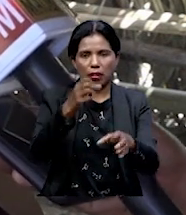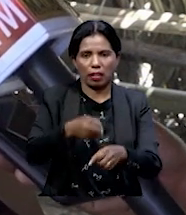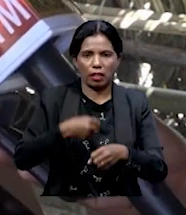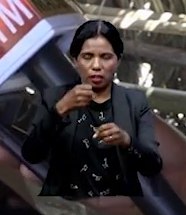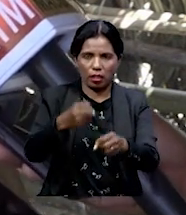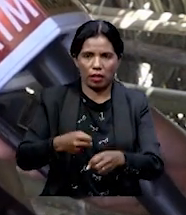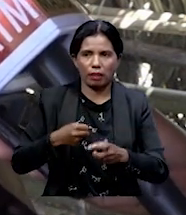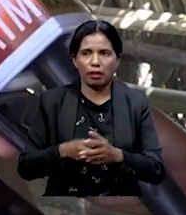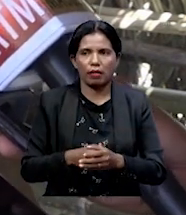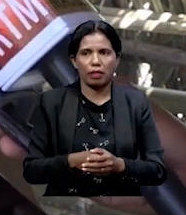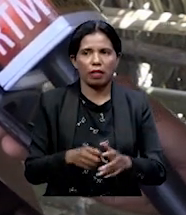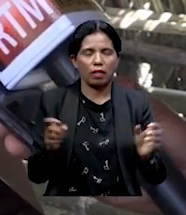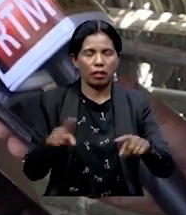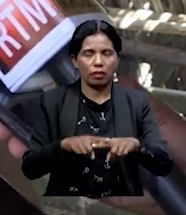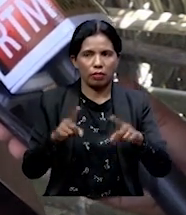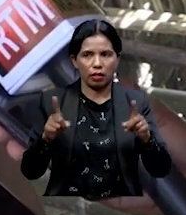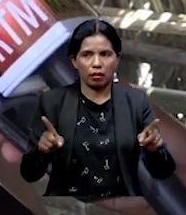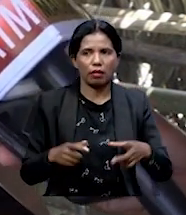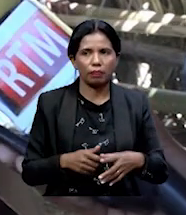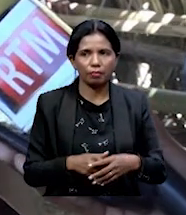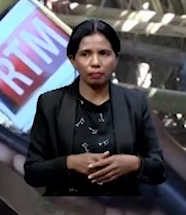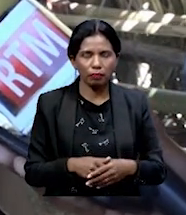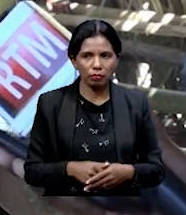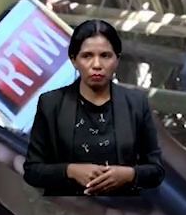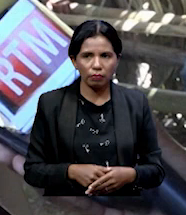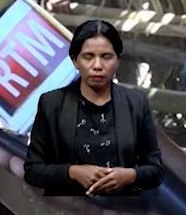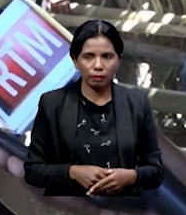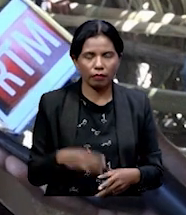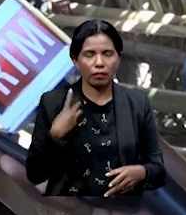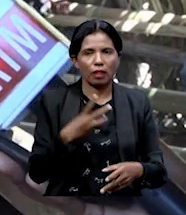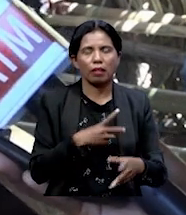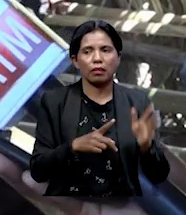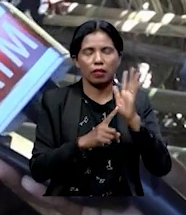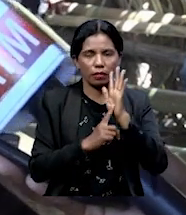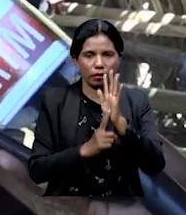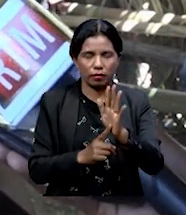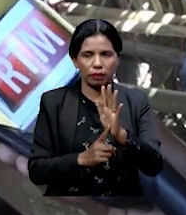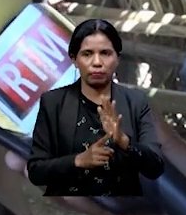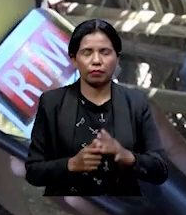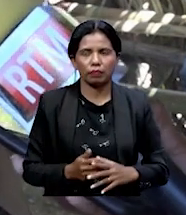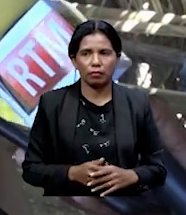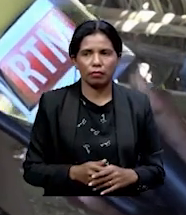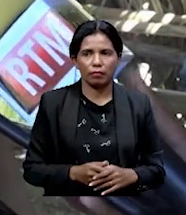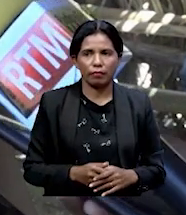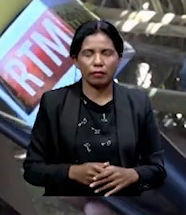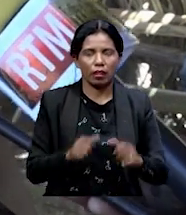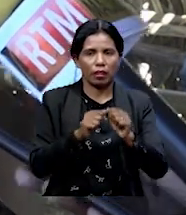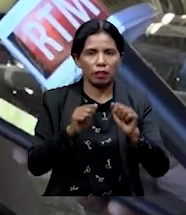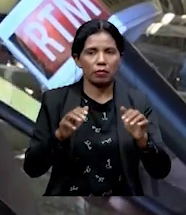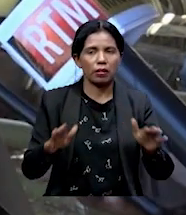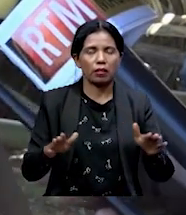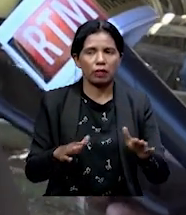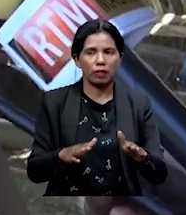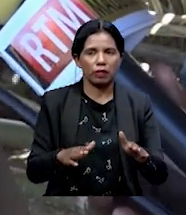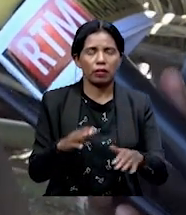que rasi né kalau hanesan ho máquina be sela. Nea me relata ba tia administrador e